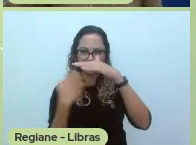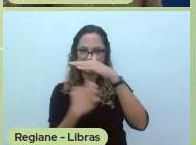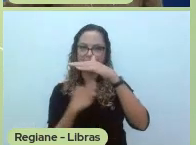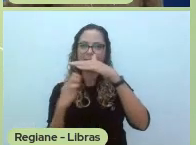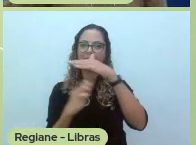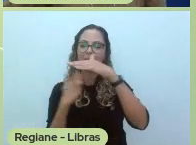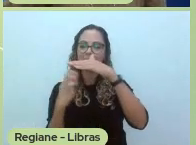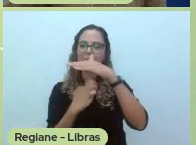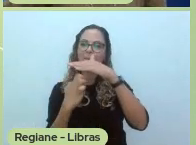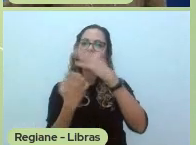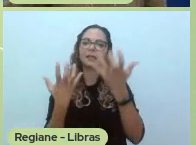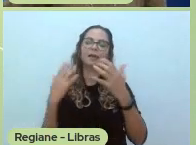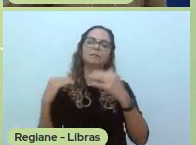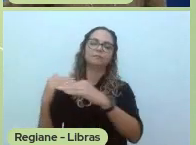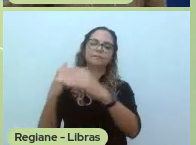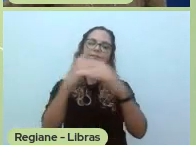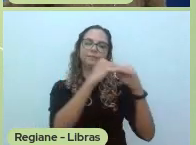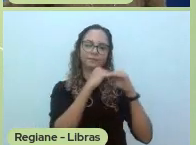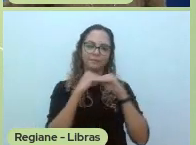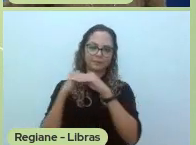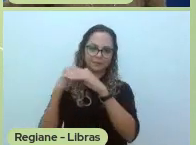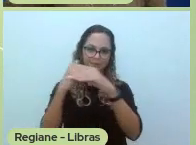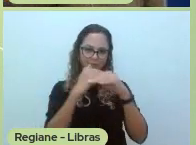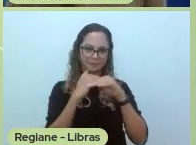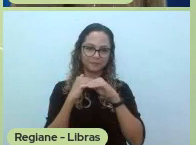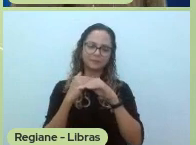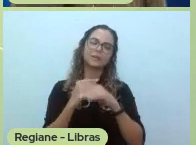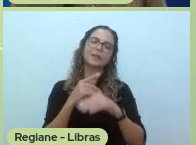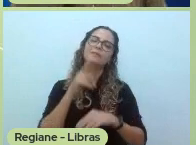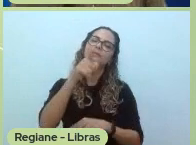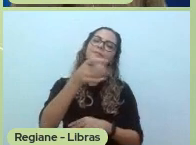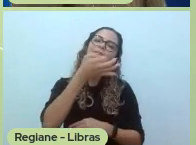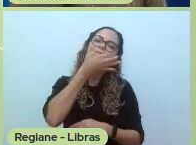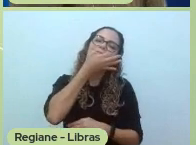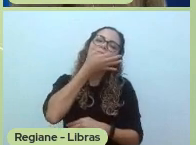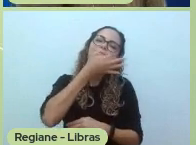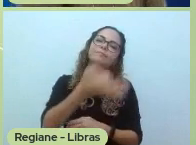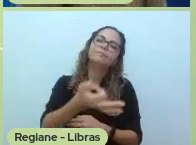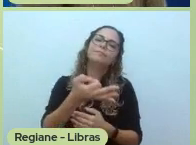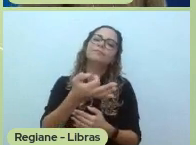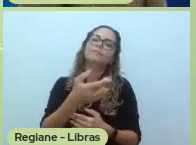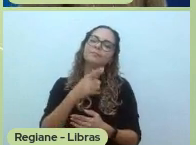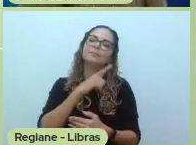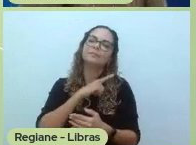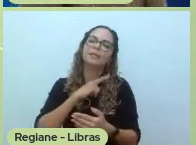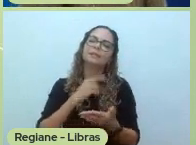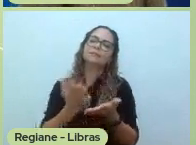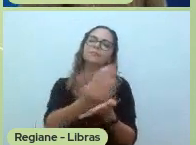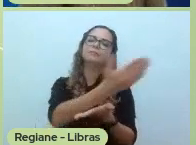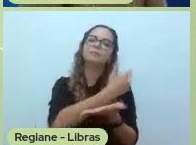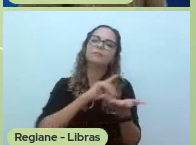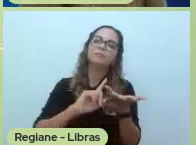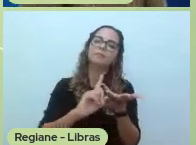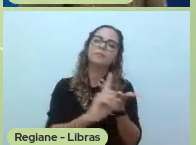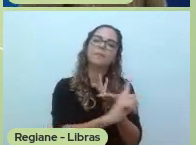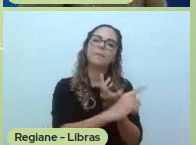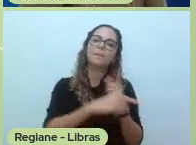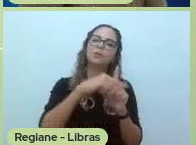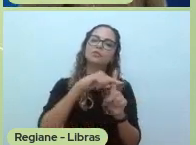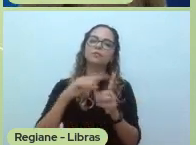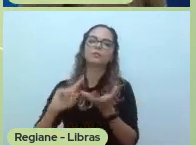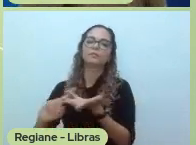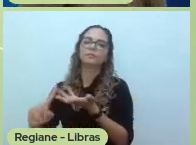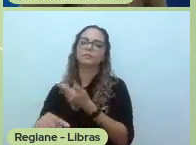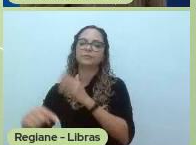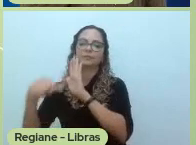de equidade aqui dentro. O que vocês ouvem de retorno, tanto do positivo quanto do negativo? Positivo, eu retomo